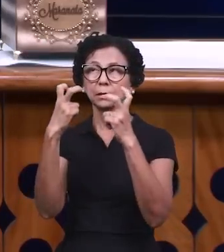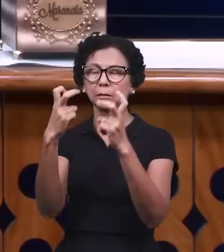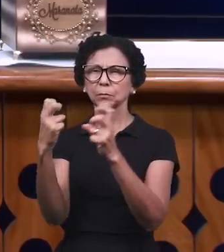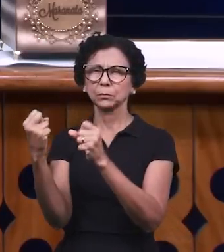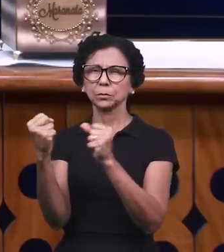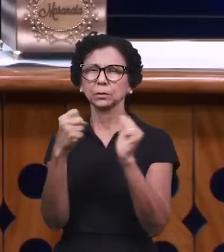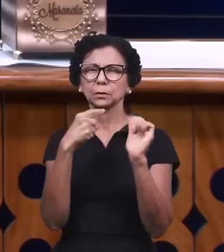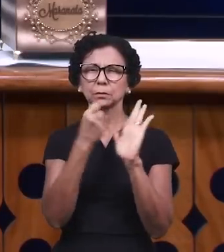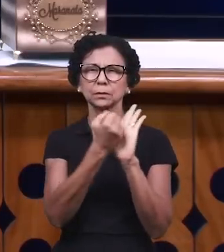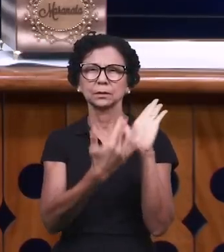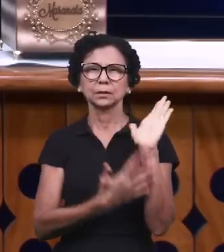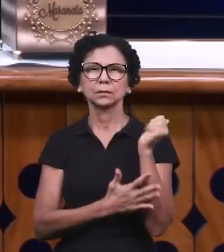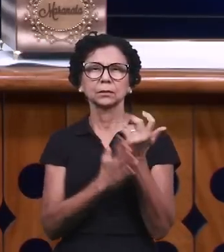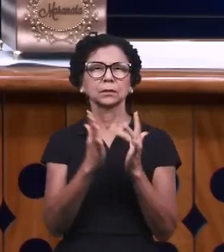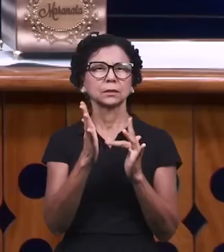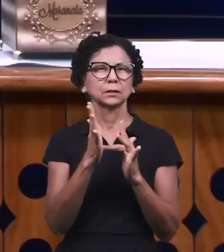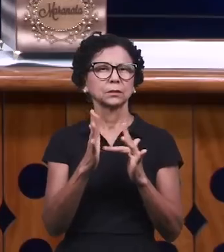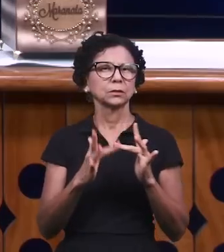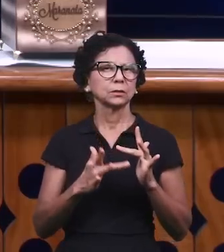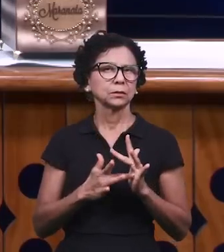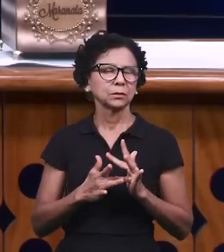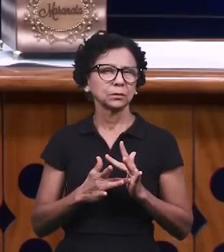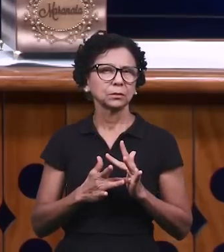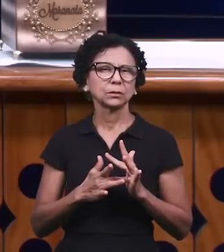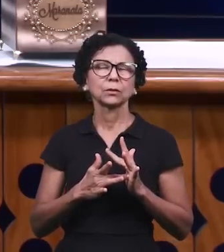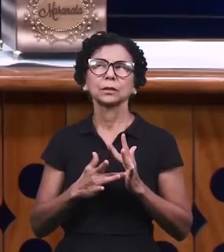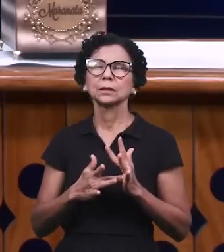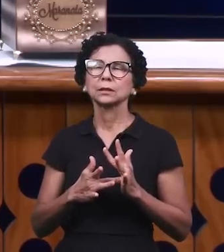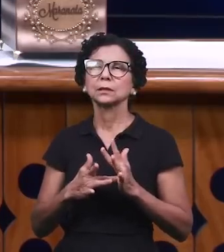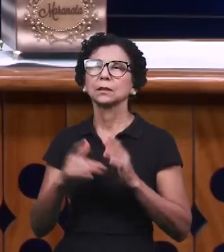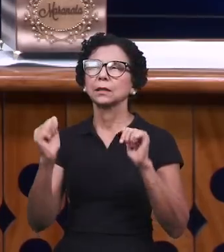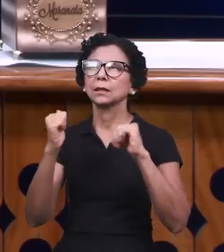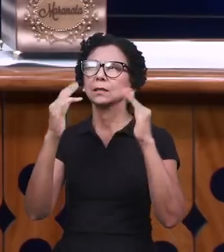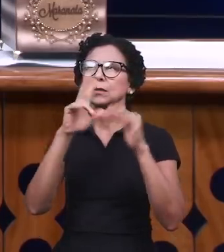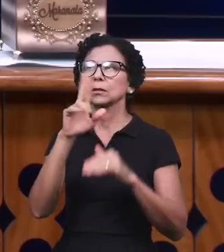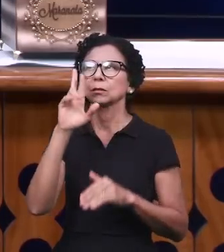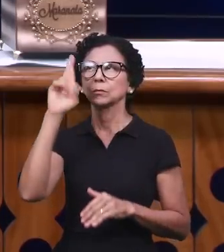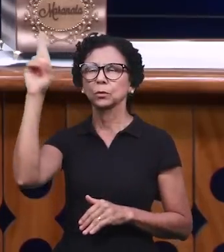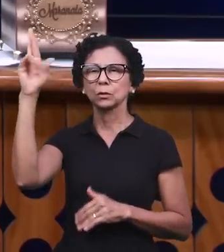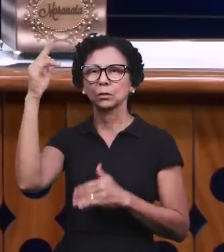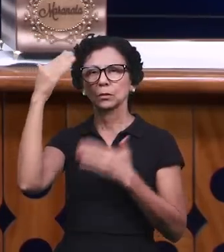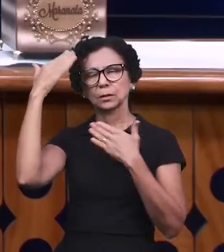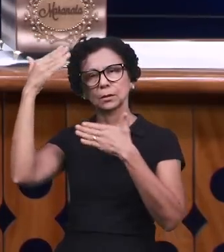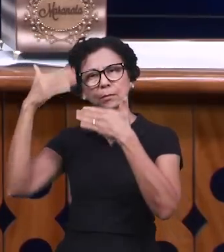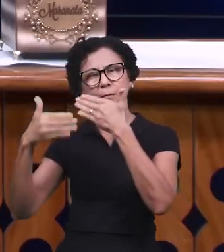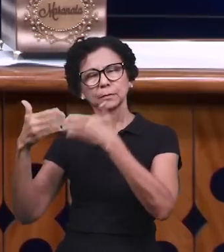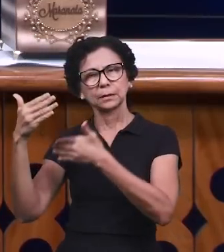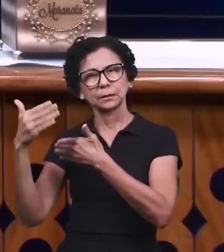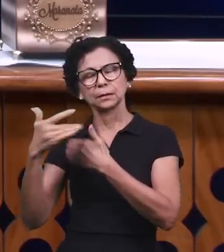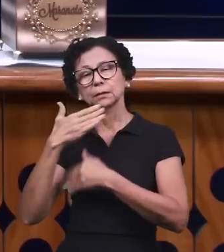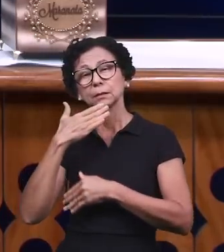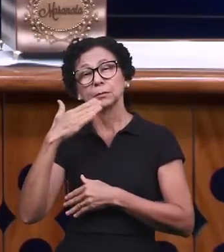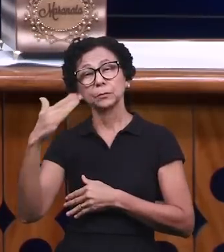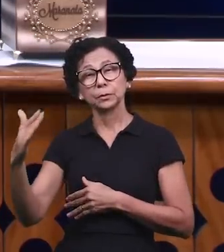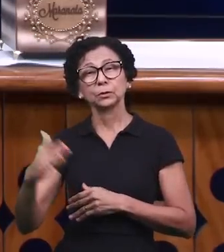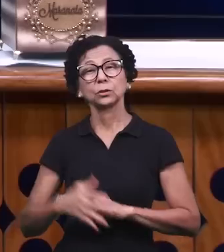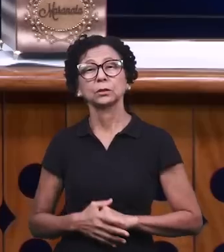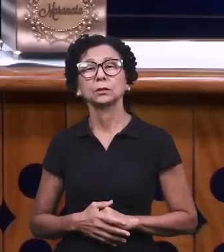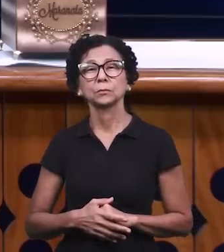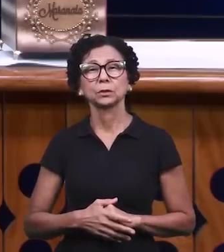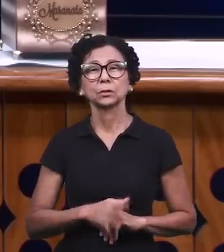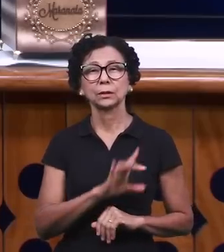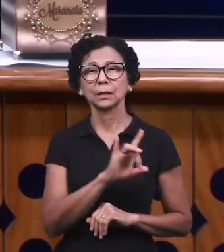Ti pelo poder que há no sangue do Senhor Jesus. Queremos glorificar o Teu nome pela Tua presença e pedimos, Senhor Deus, que Tu nos aceites